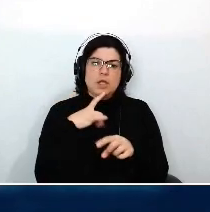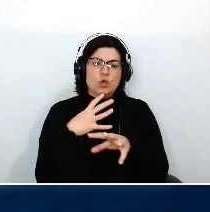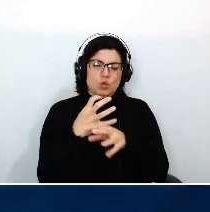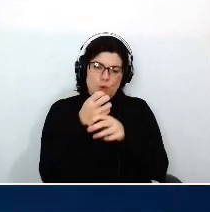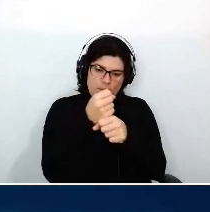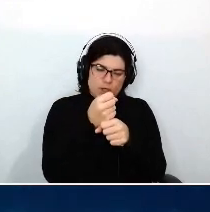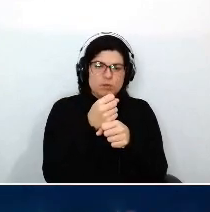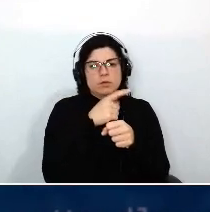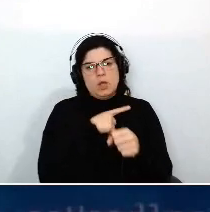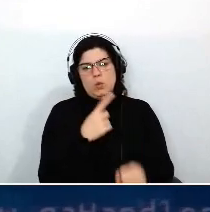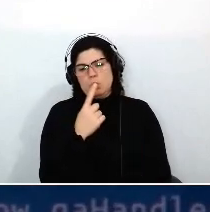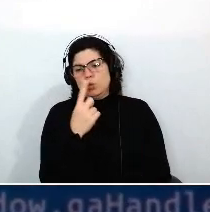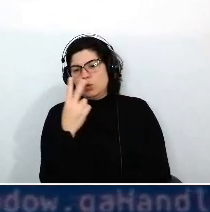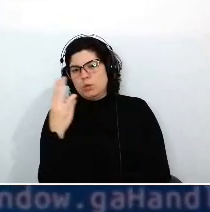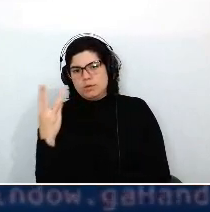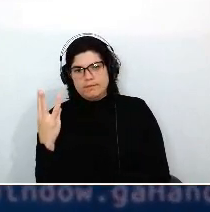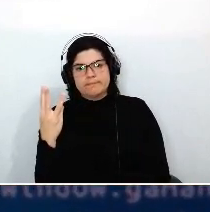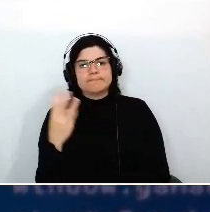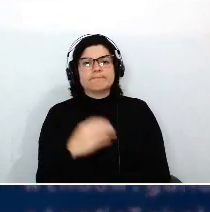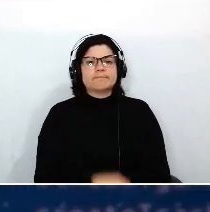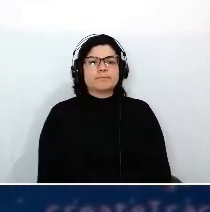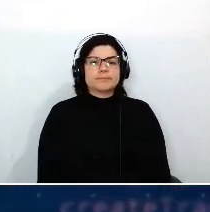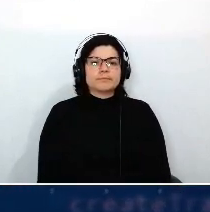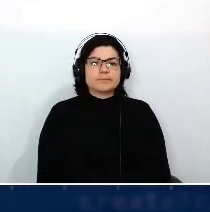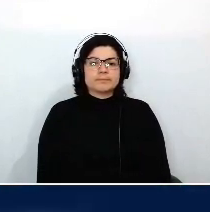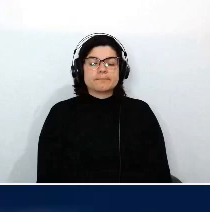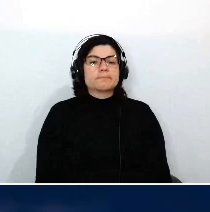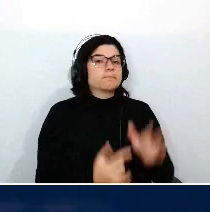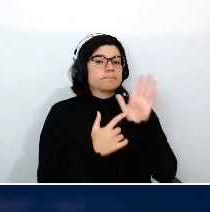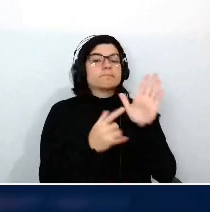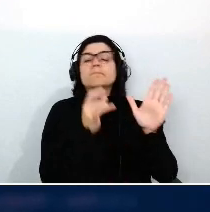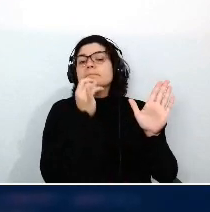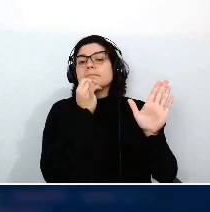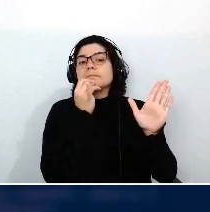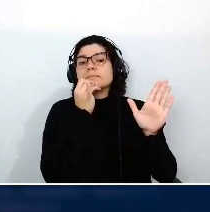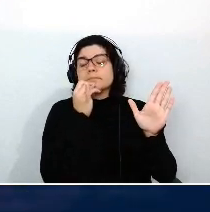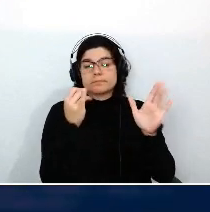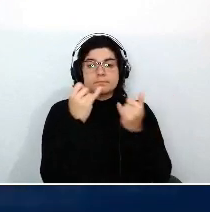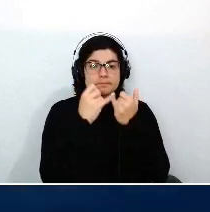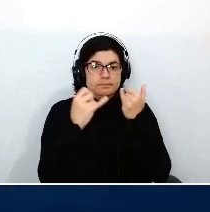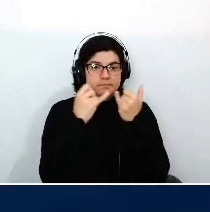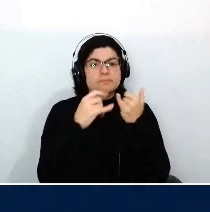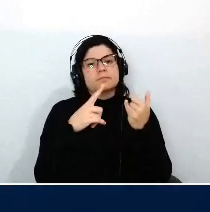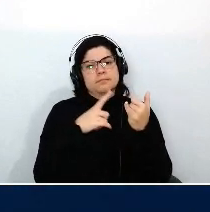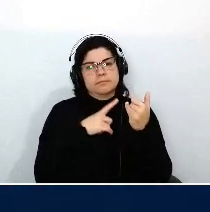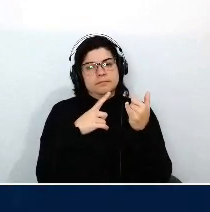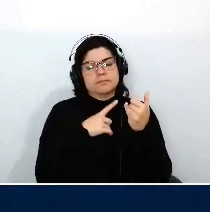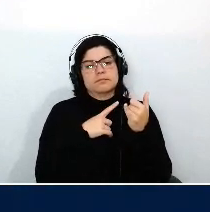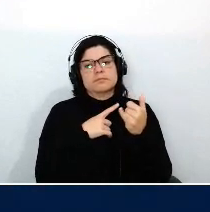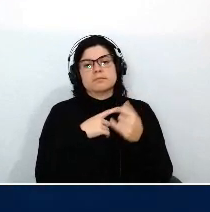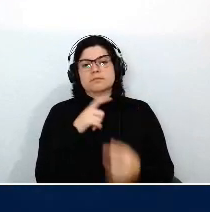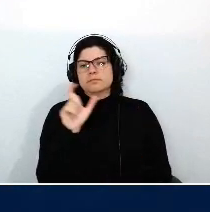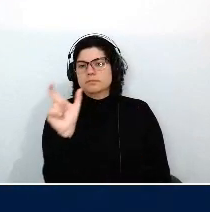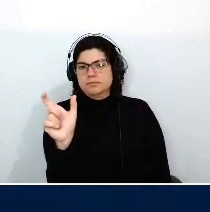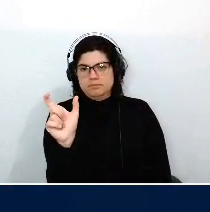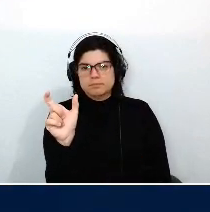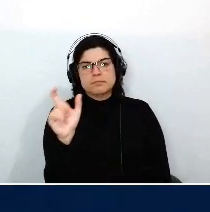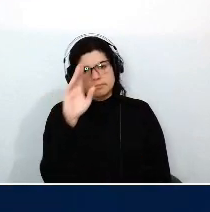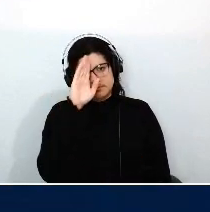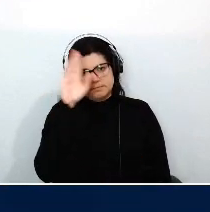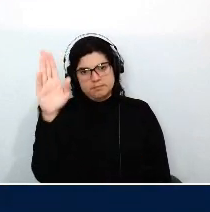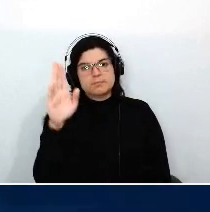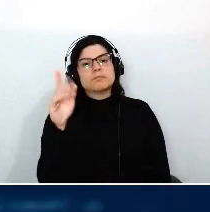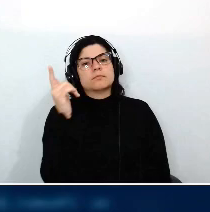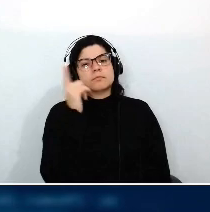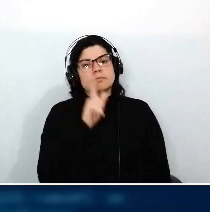3. E aqui é um exemplo com metadados. Então, você consegue passar uma keyword como metadado, uma string,